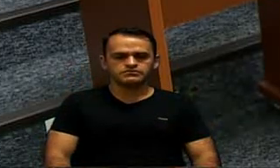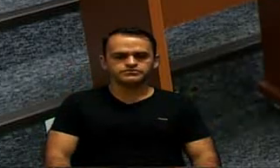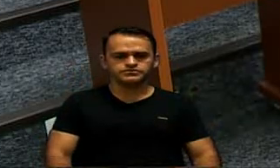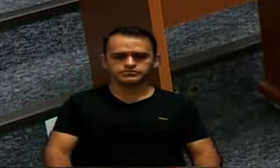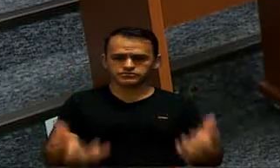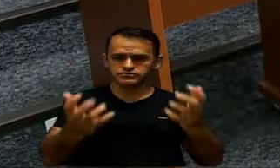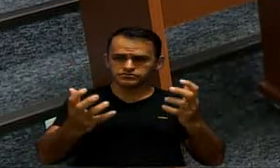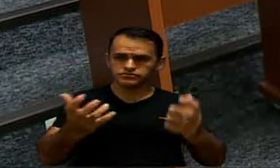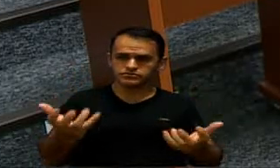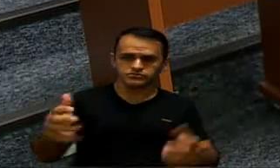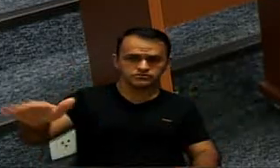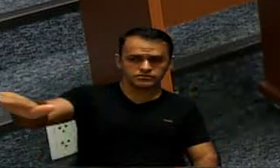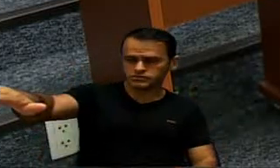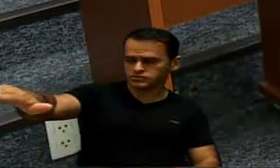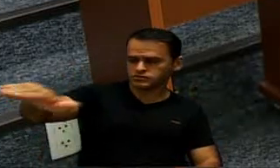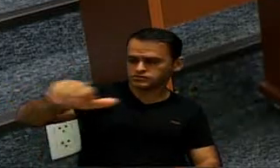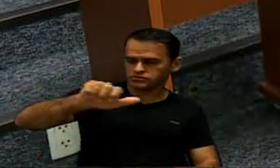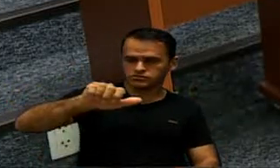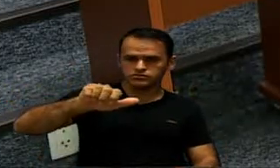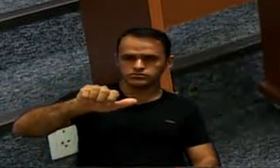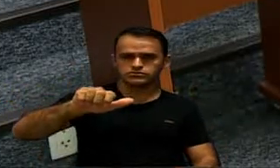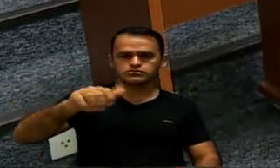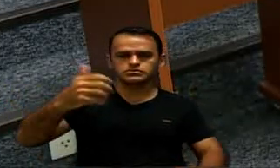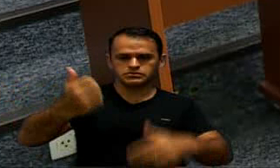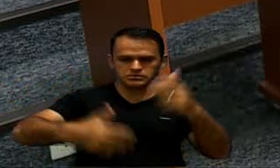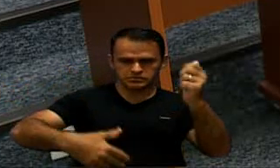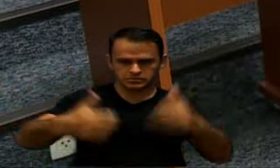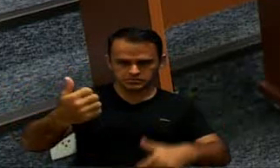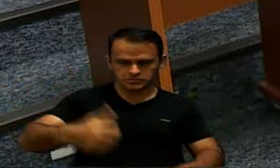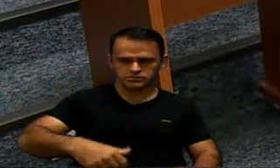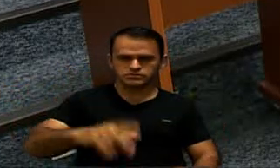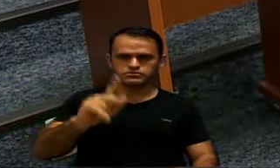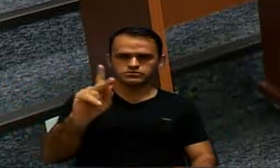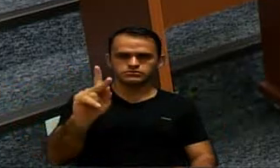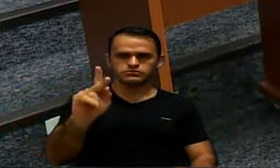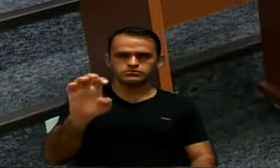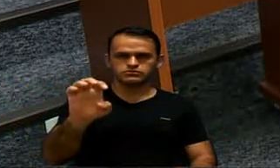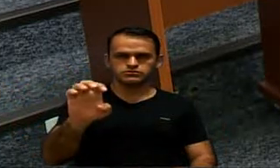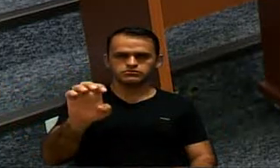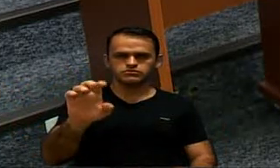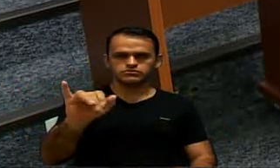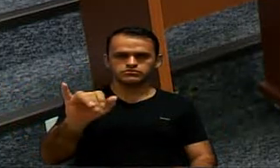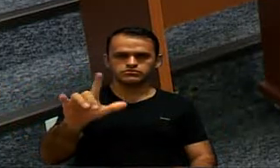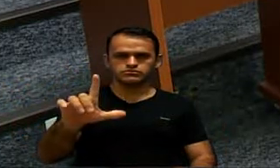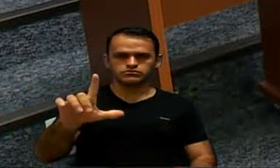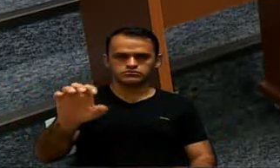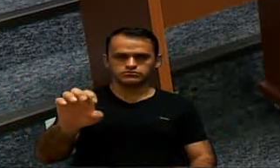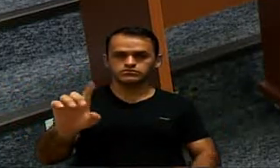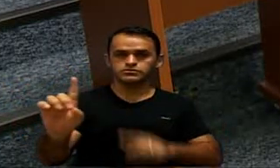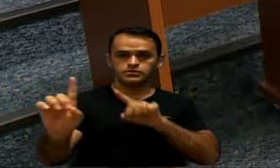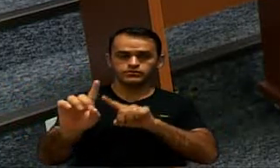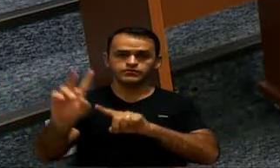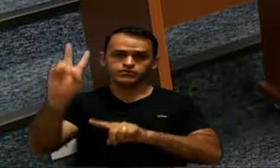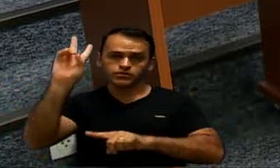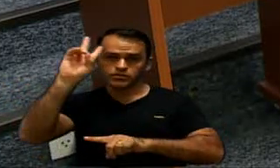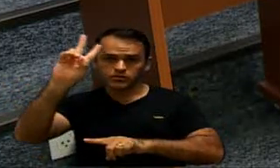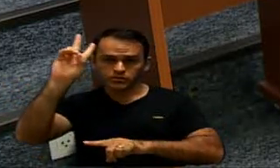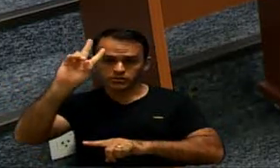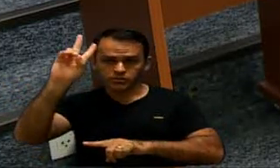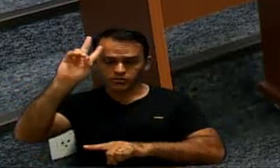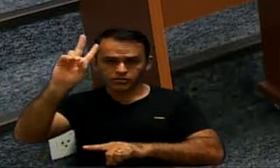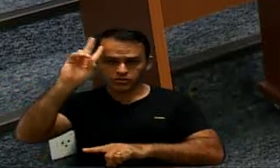juntos. Quero chamar agora para fazer a fala a Keila Rosado. Como ela já foi anunciada, é historiadora e